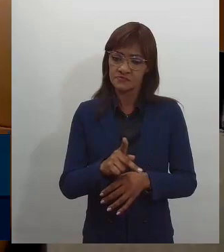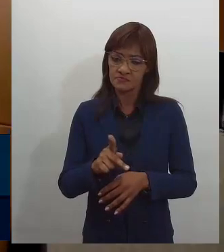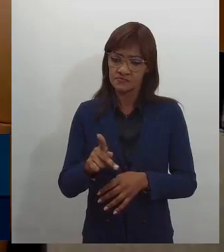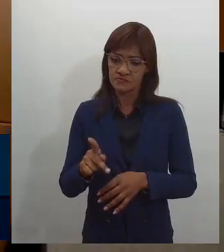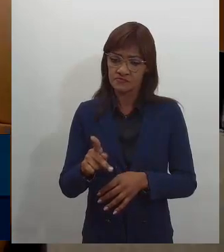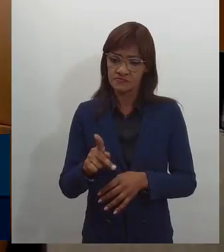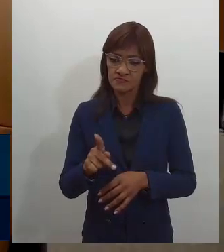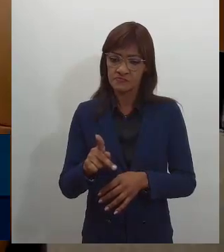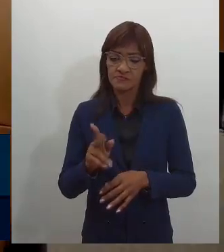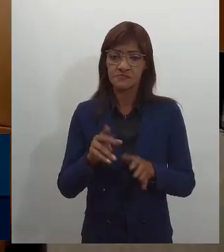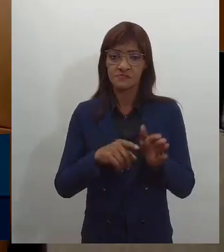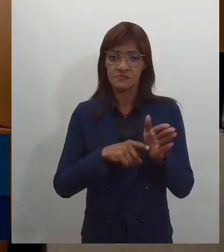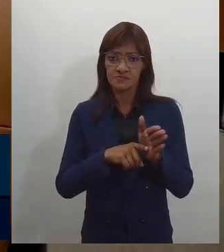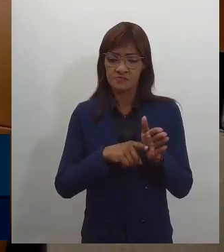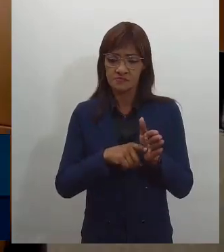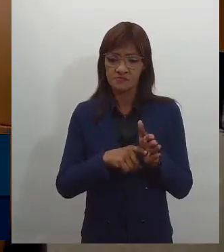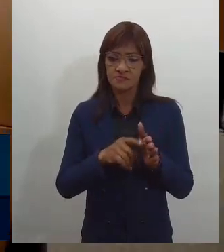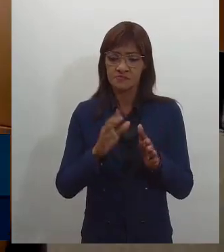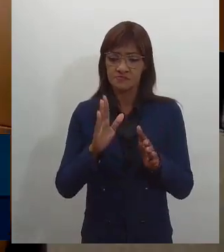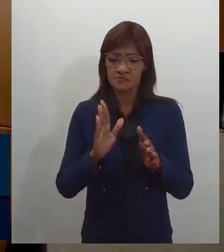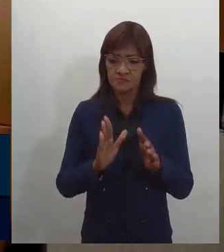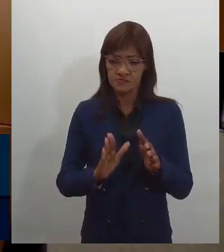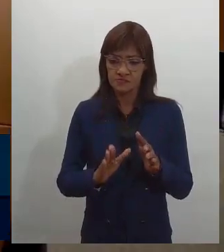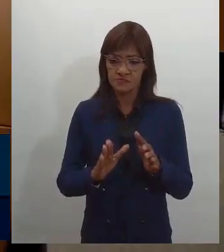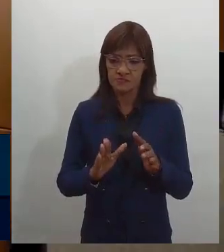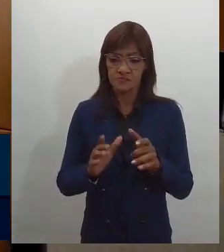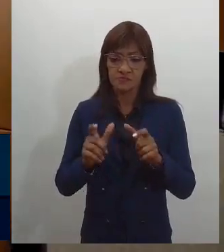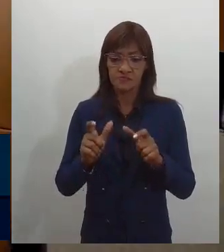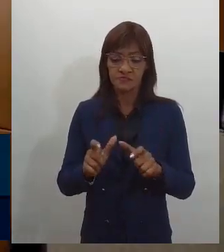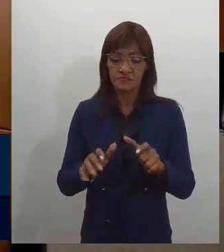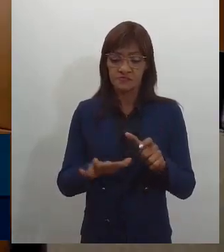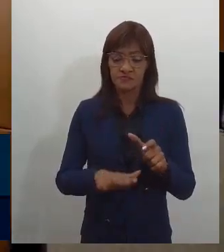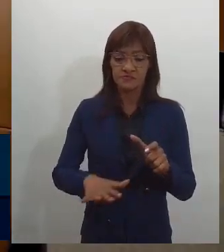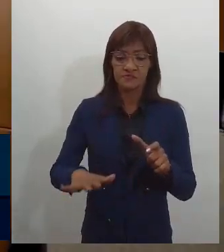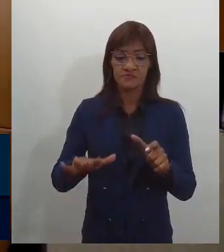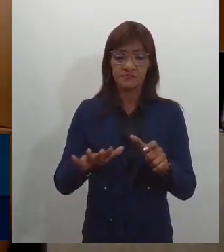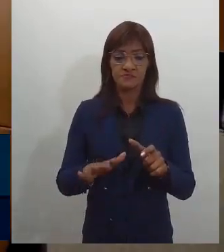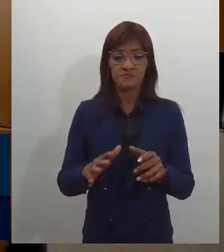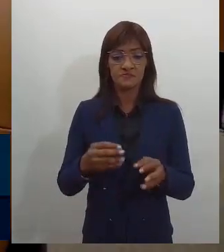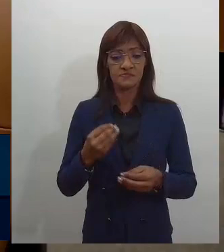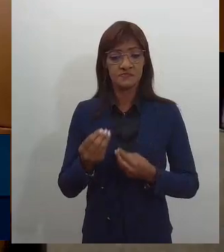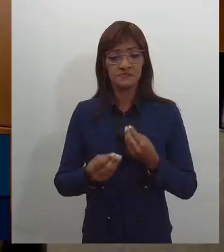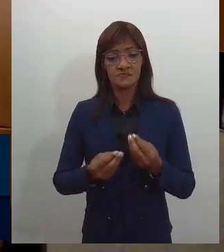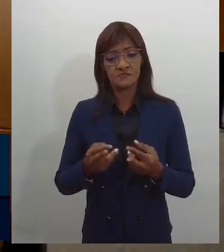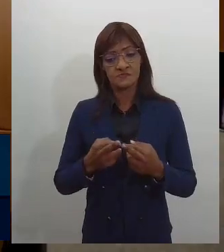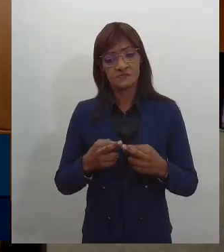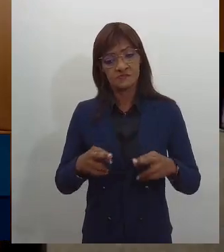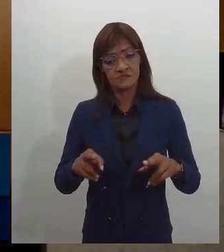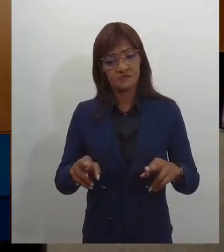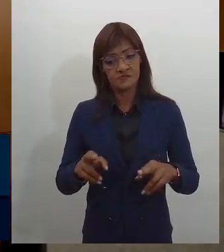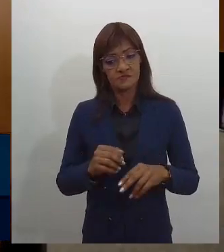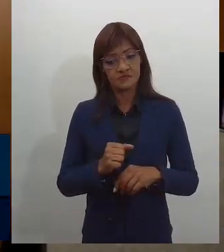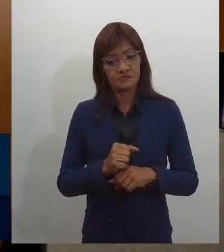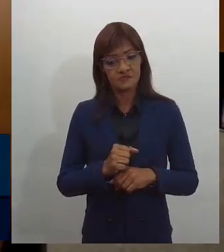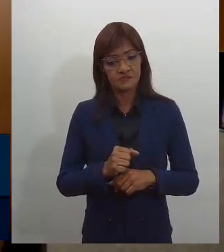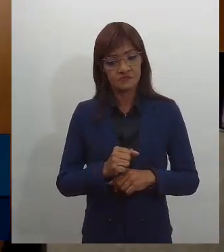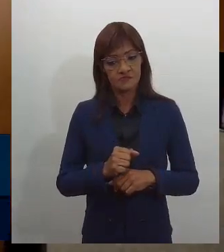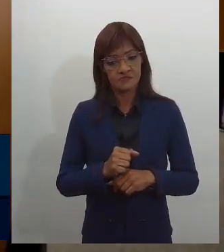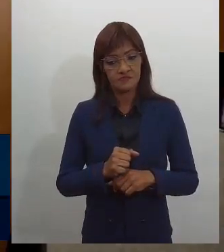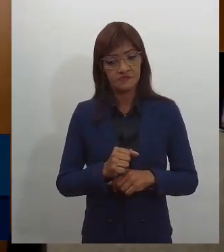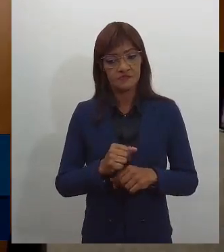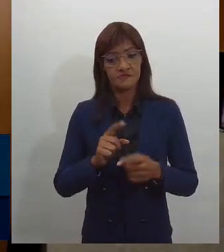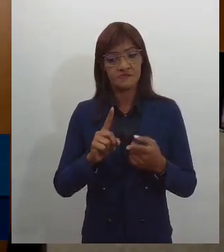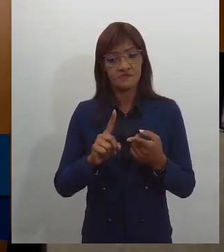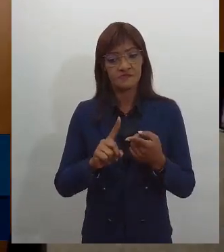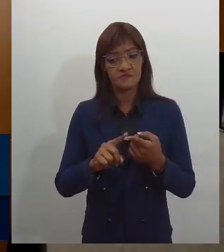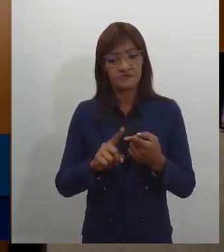um estudo naquela região para ver a melhoria. Assim também como quero falar que ele solicitou que Napoleão,